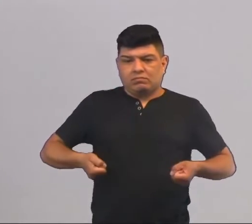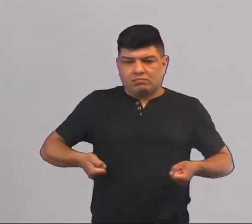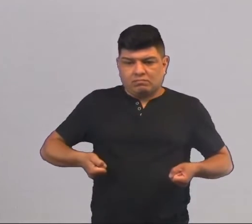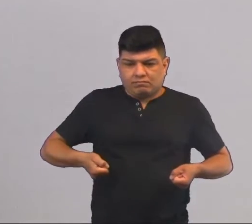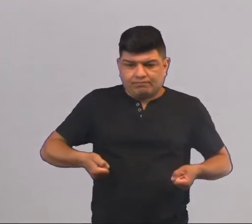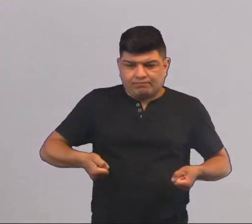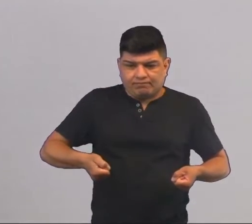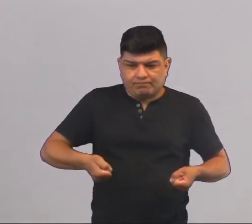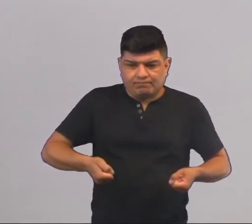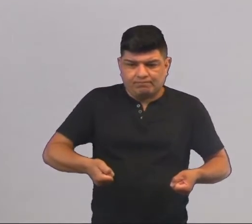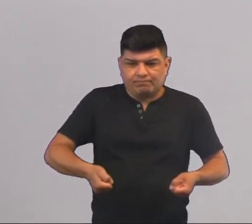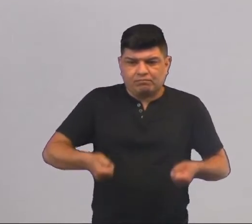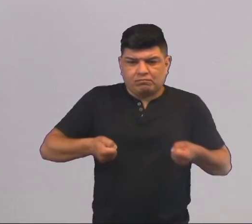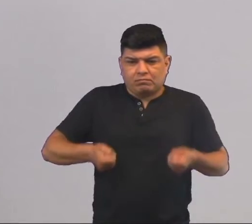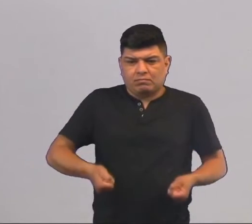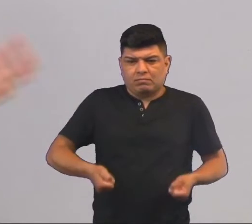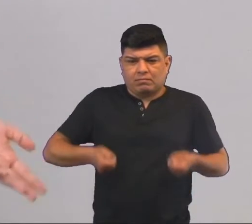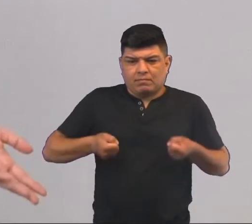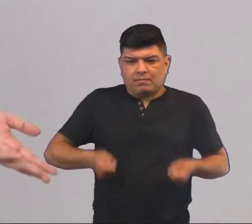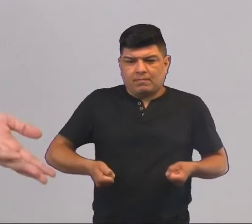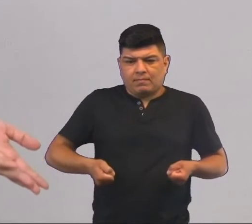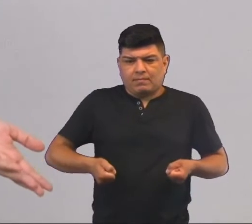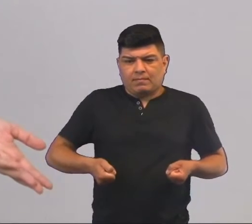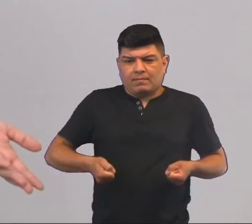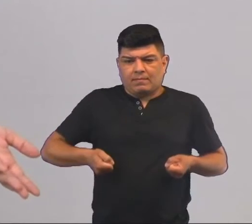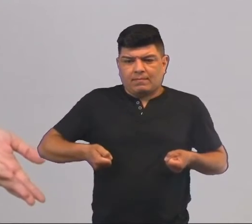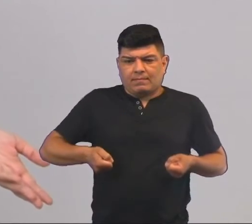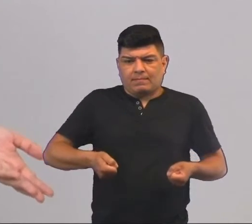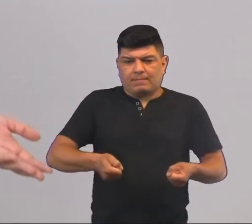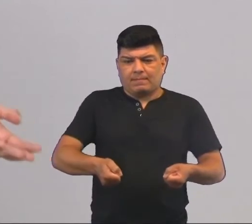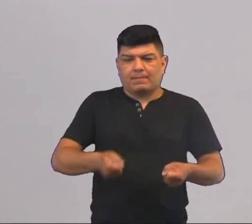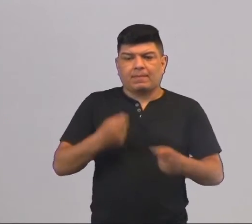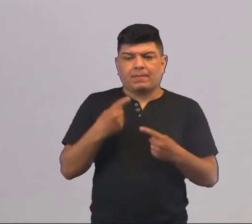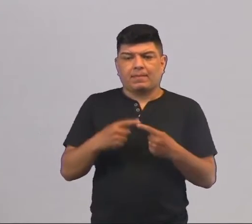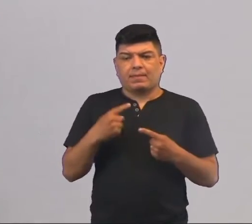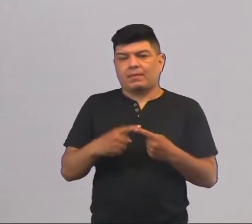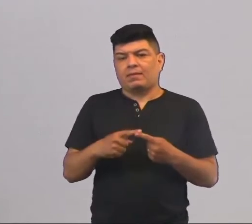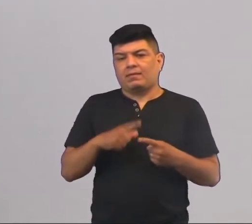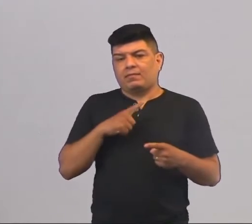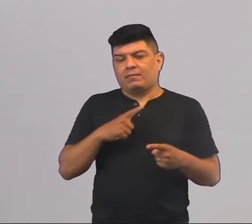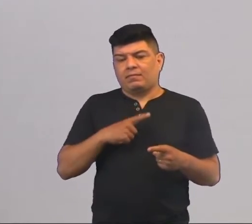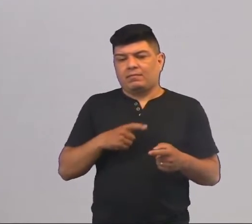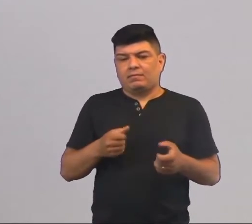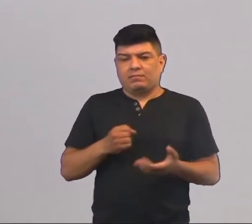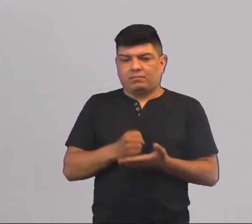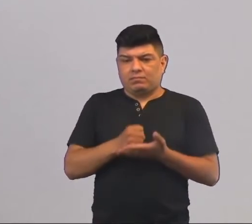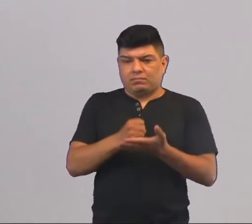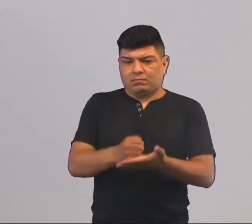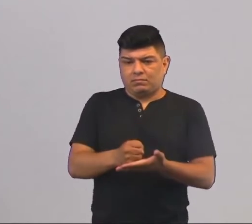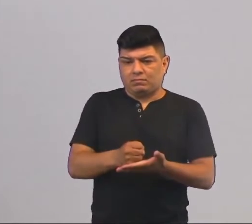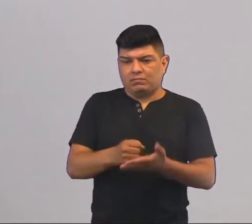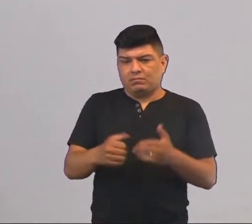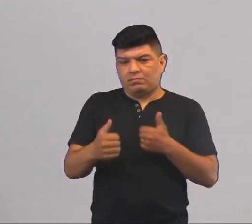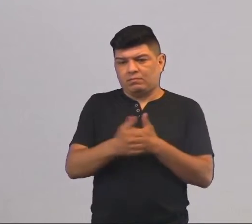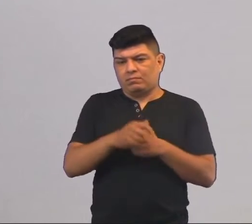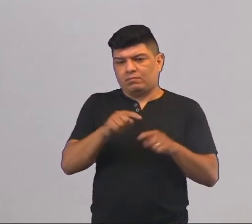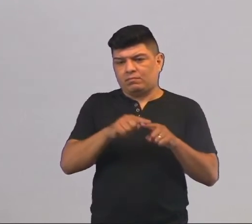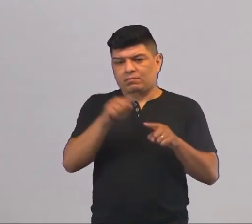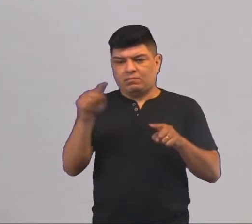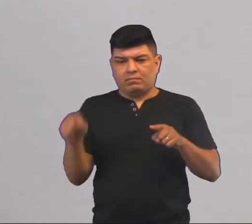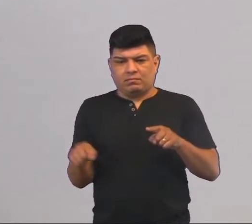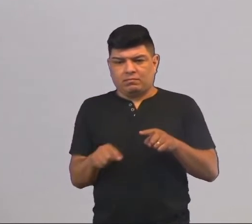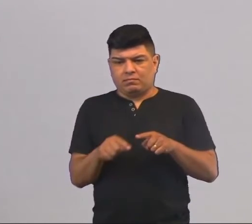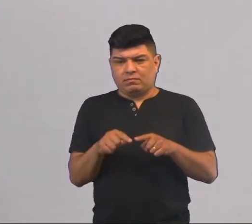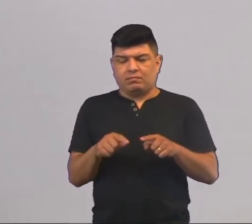se vai conseguir quando o peso nessa máquina porque você vai ter o ponto de apoio ali bem próximo a roda